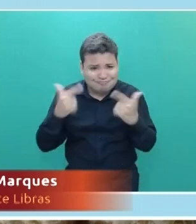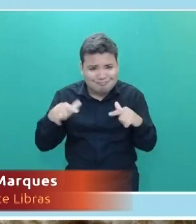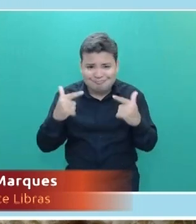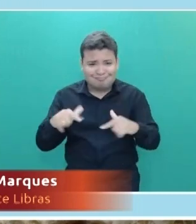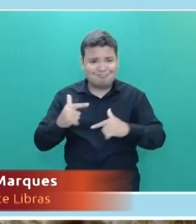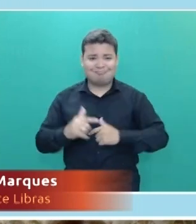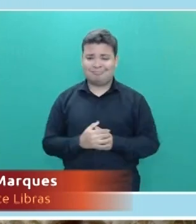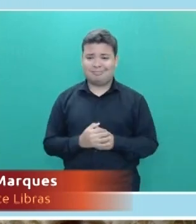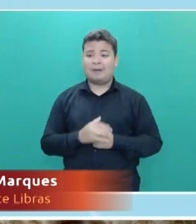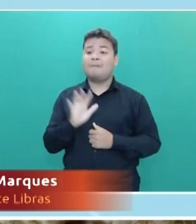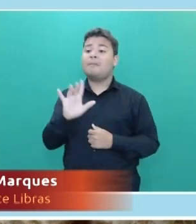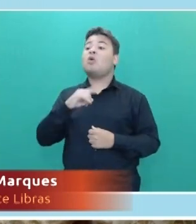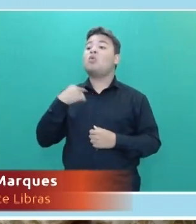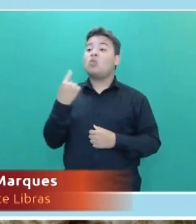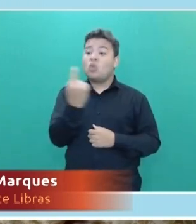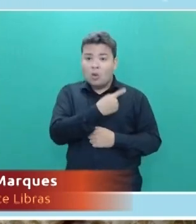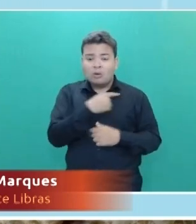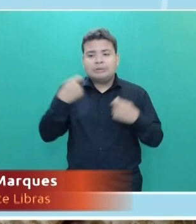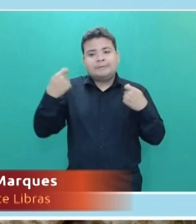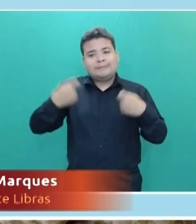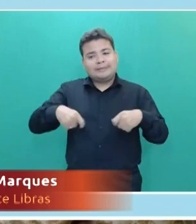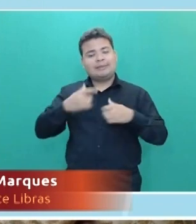muita tranquilidade,